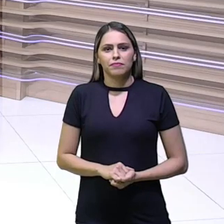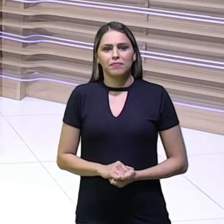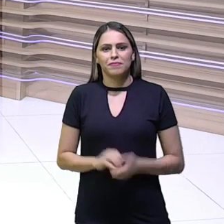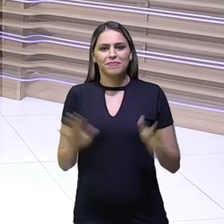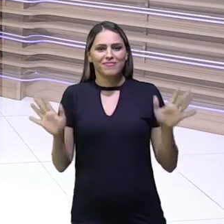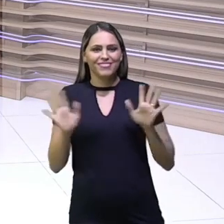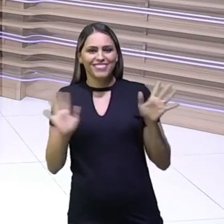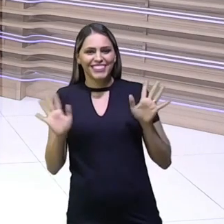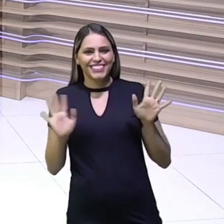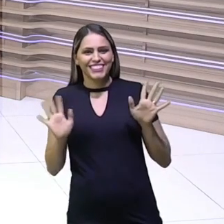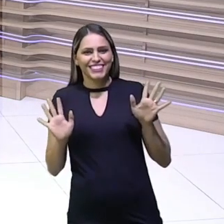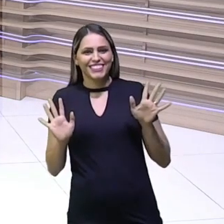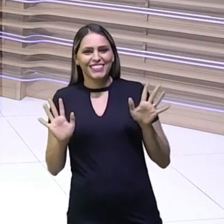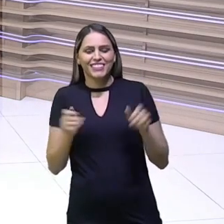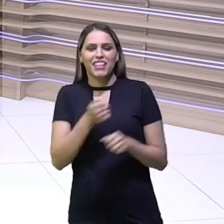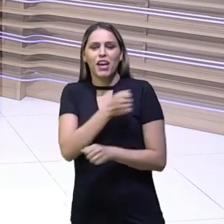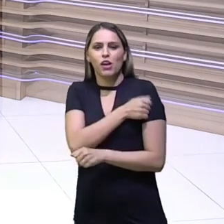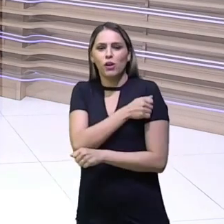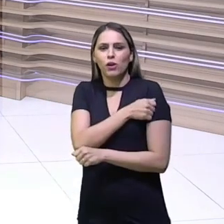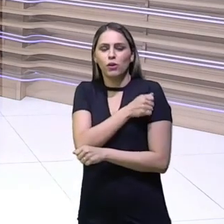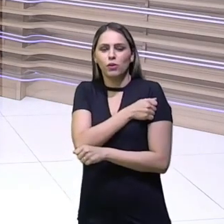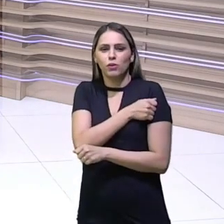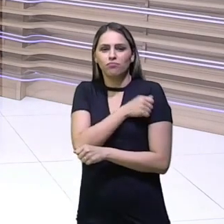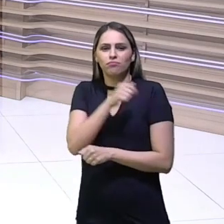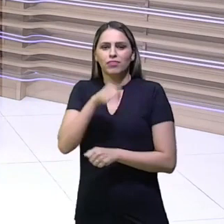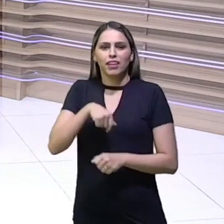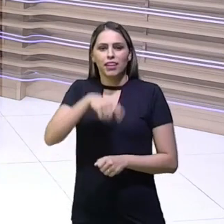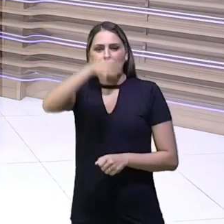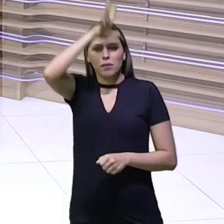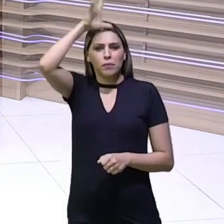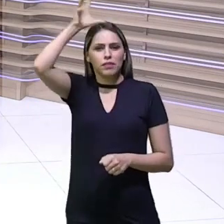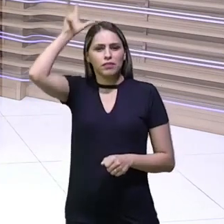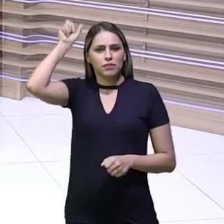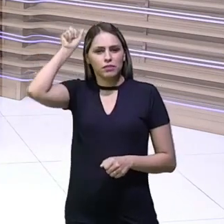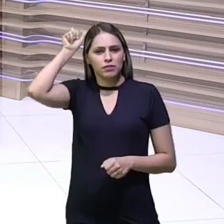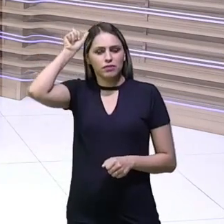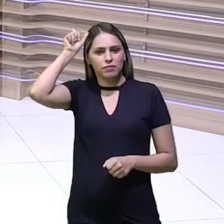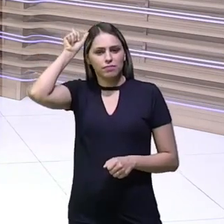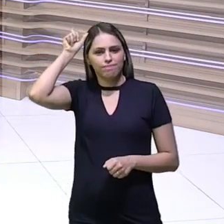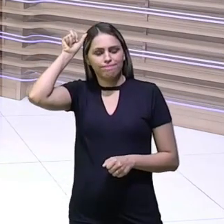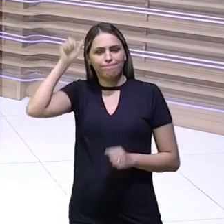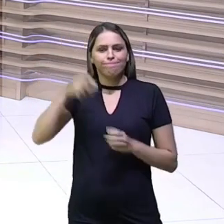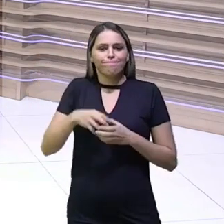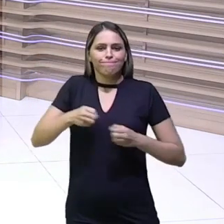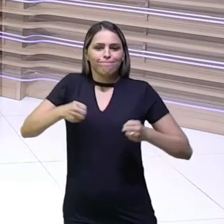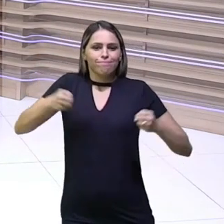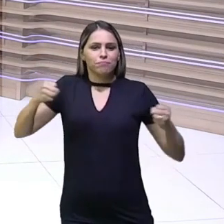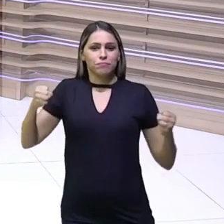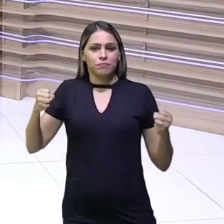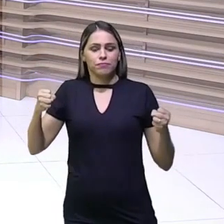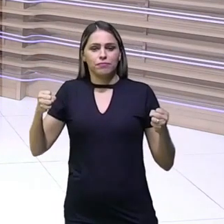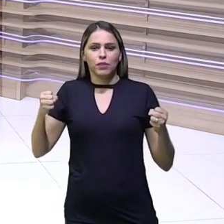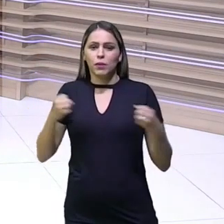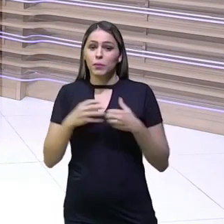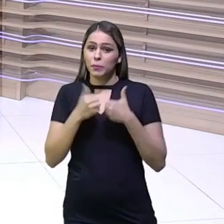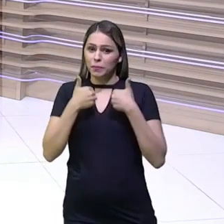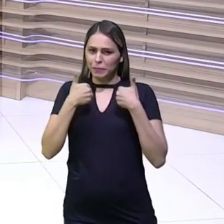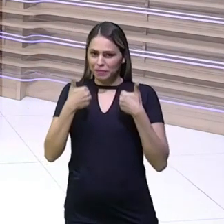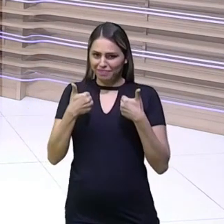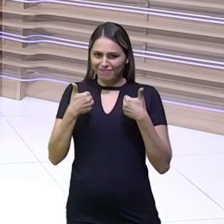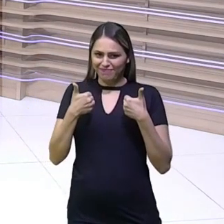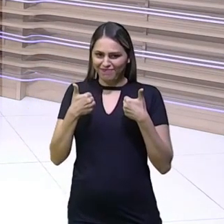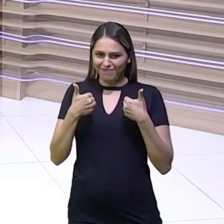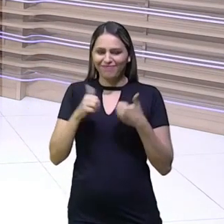Olá, alunos do estado do Amazonas, nosso grande estado do Amazonas. Tudo bem com